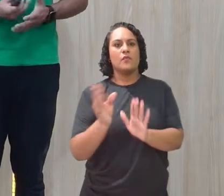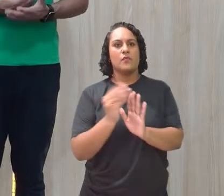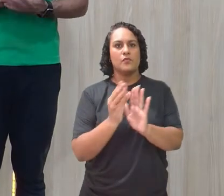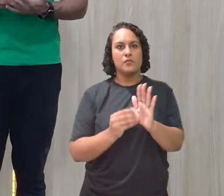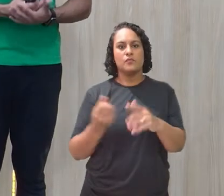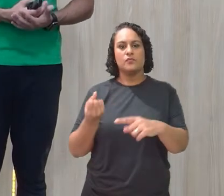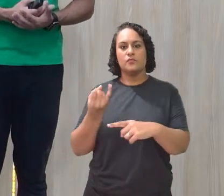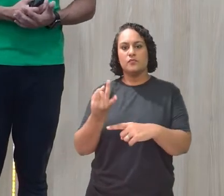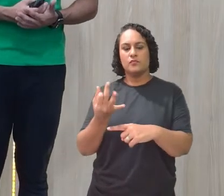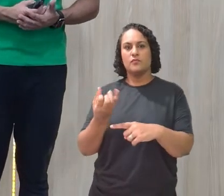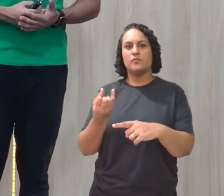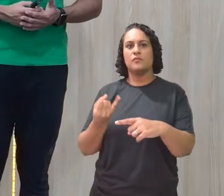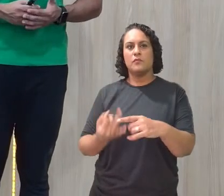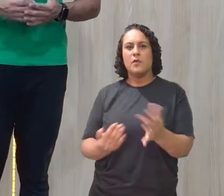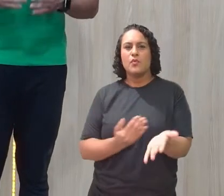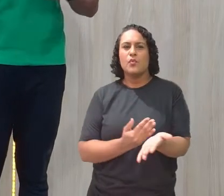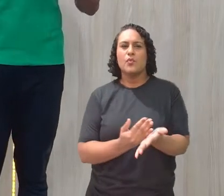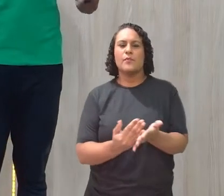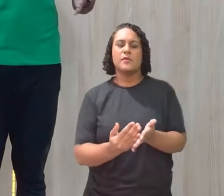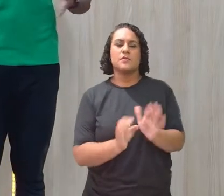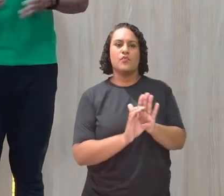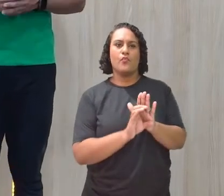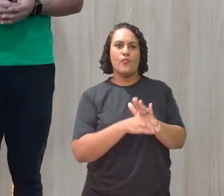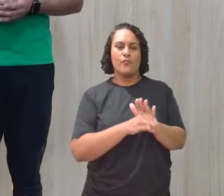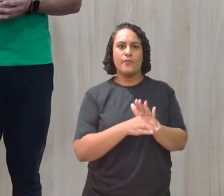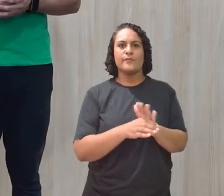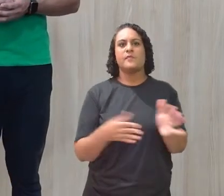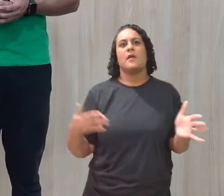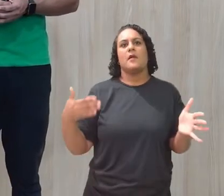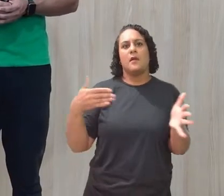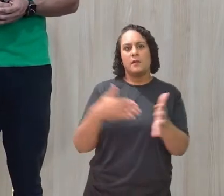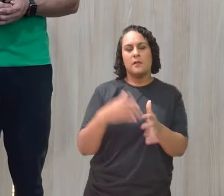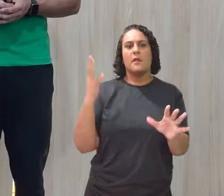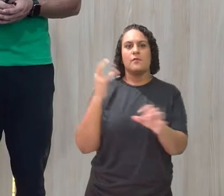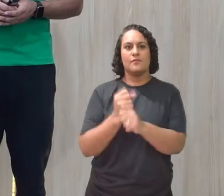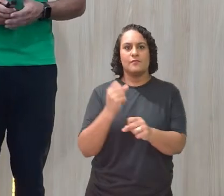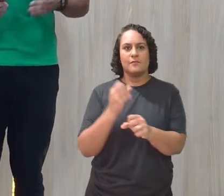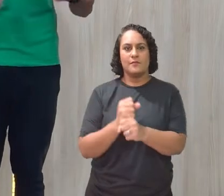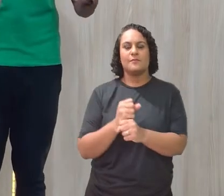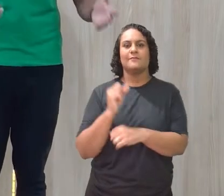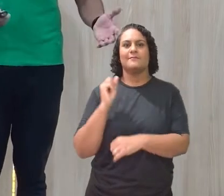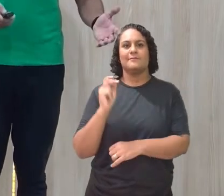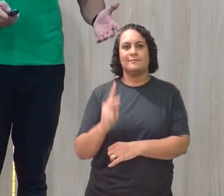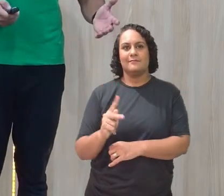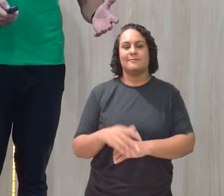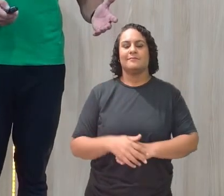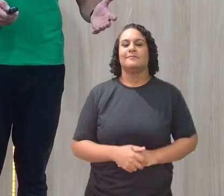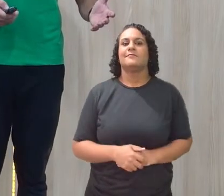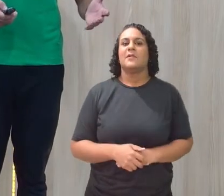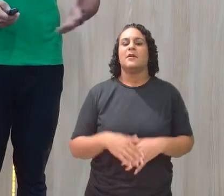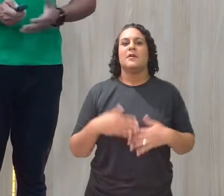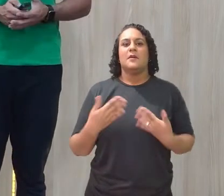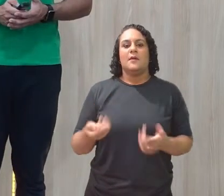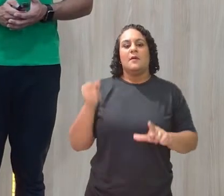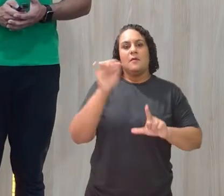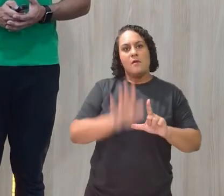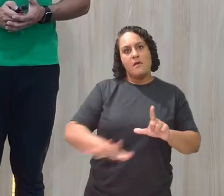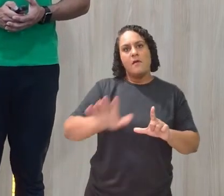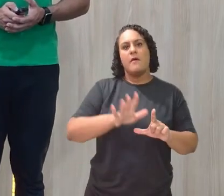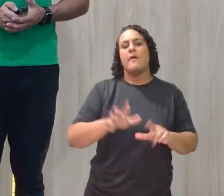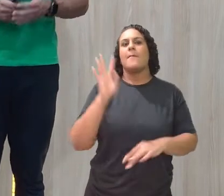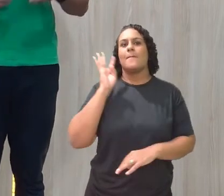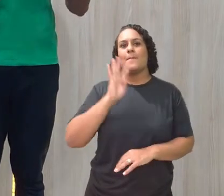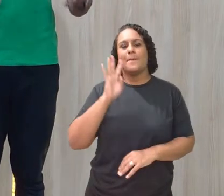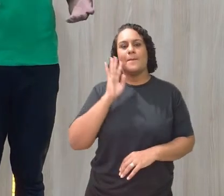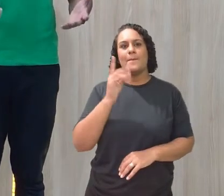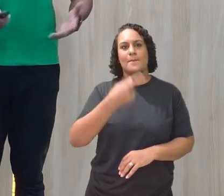ideia, desde a definição, certo? Até as operações, tá bom? Então, essa plataforma aí é bastante legal